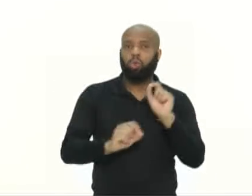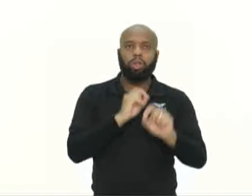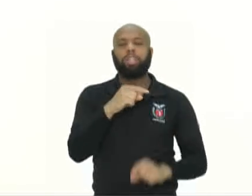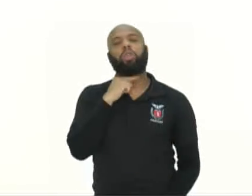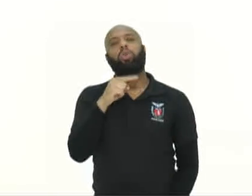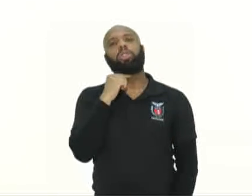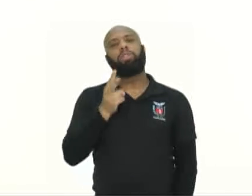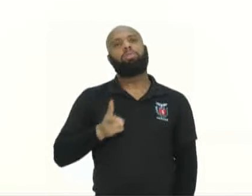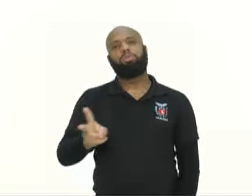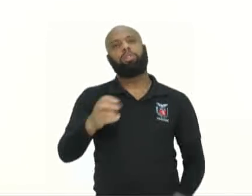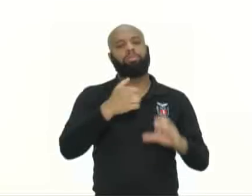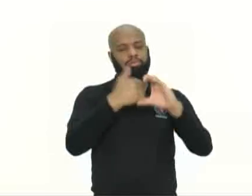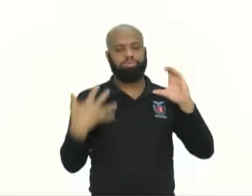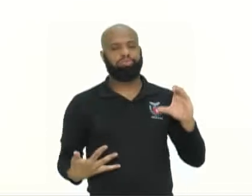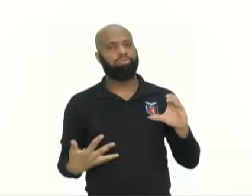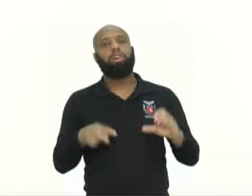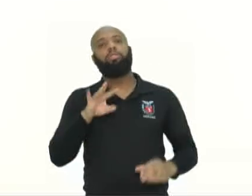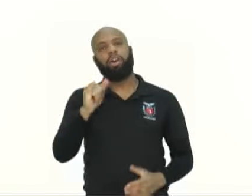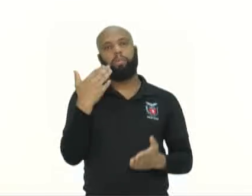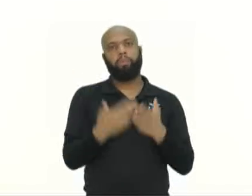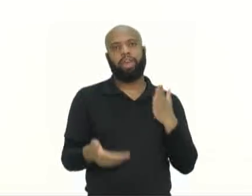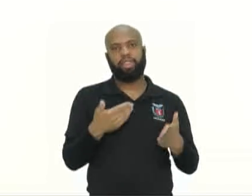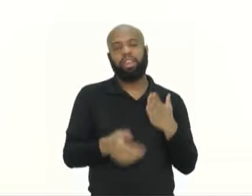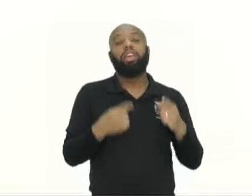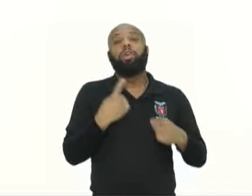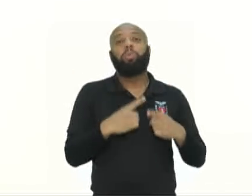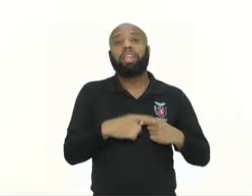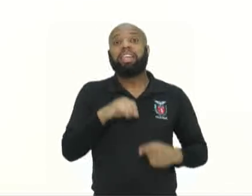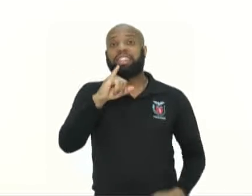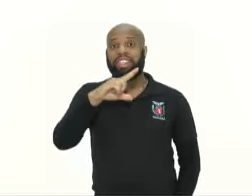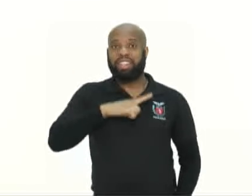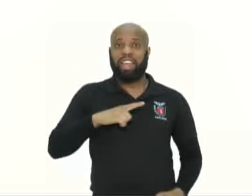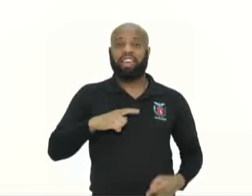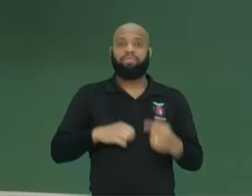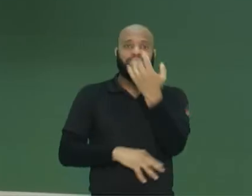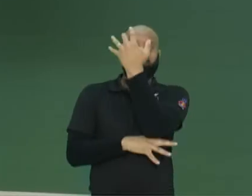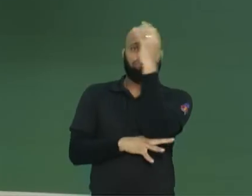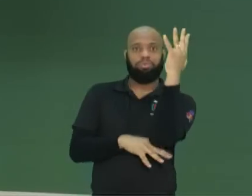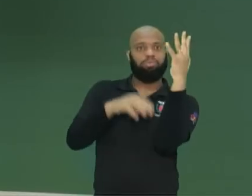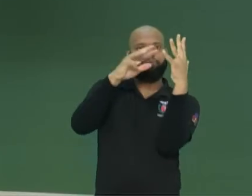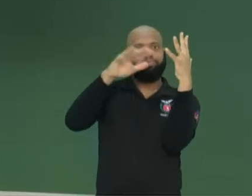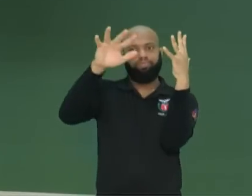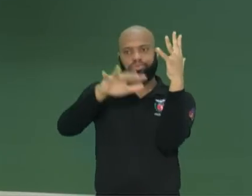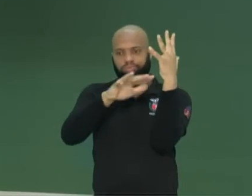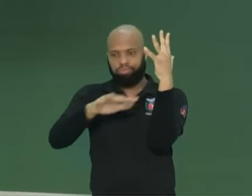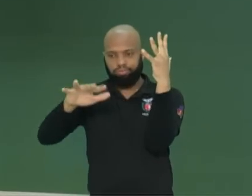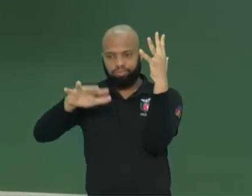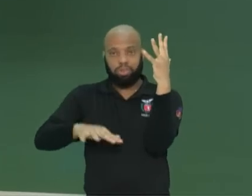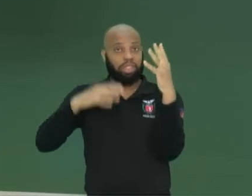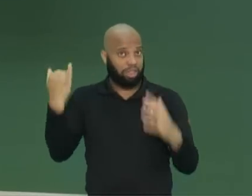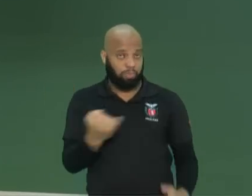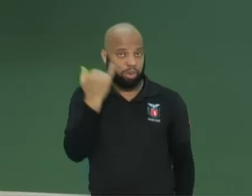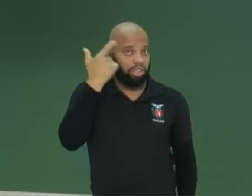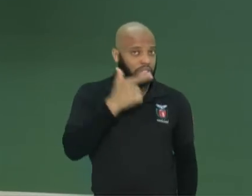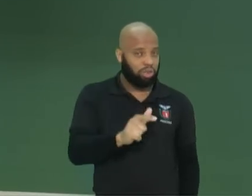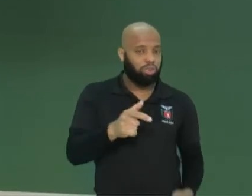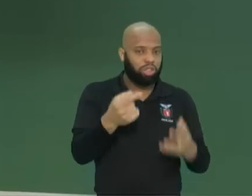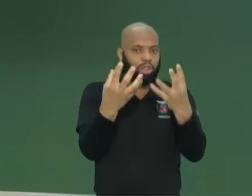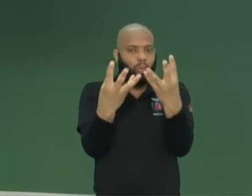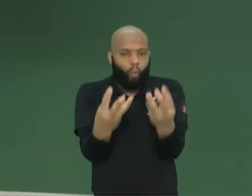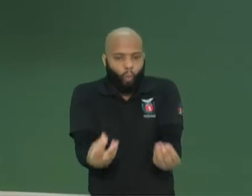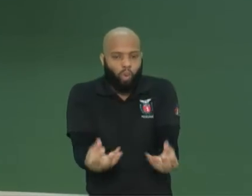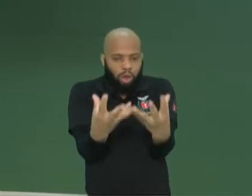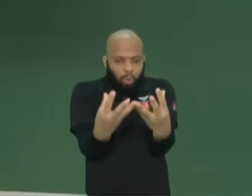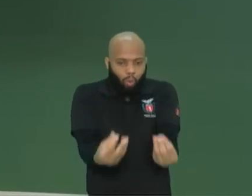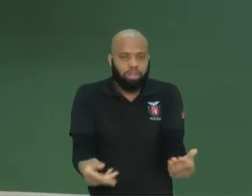conseguir manter suas características. Se a presença da vegetação é importante para que ele mantenha ali suas características